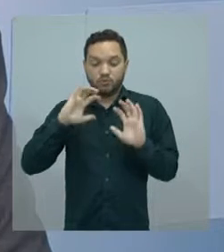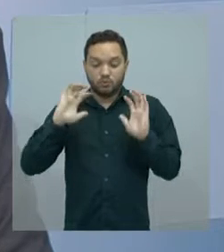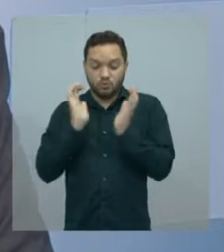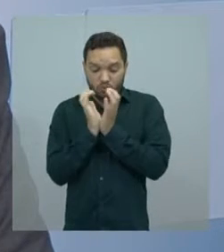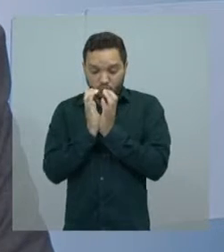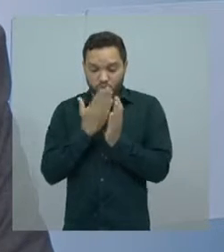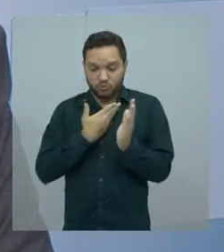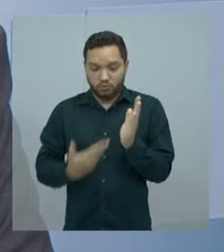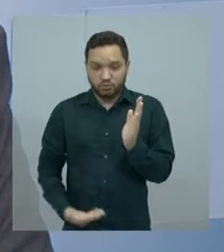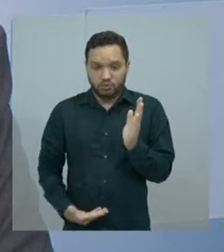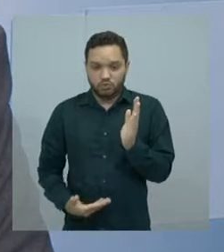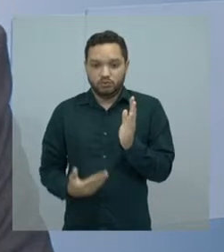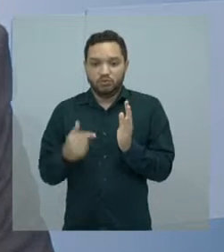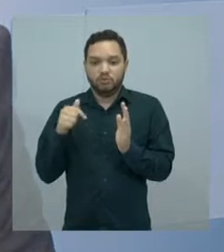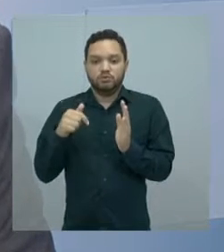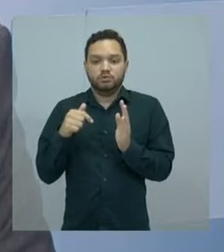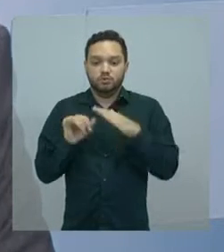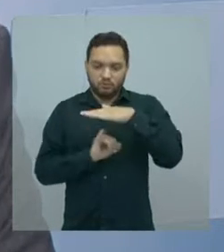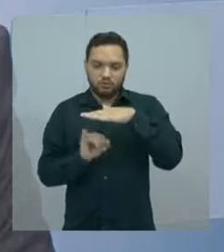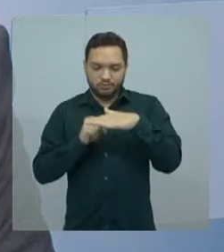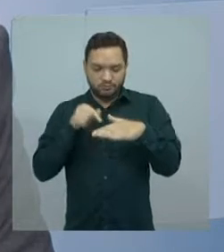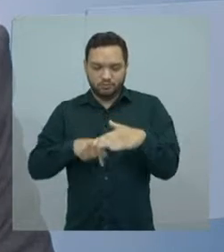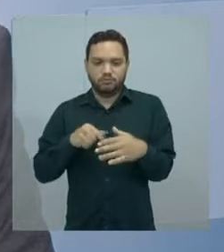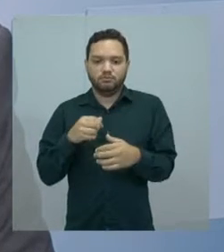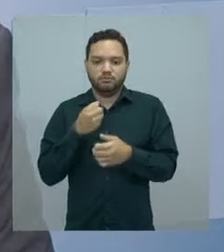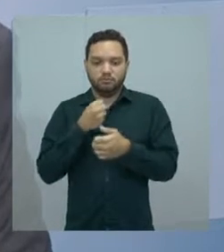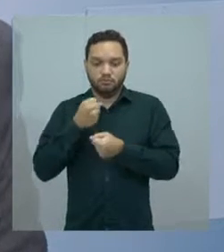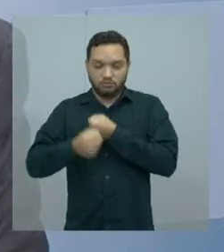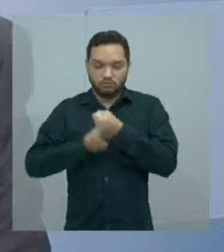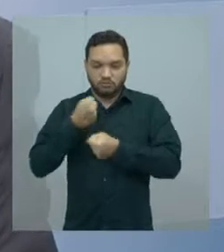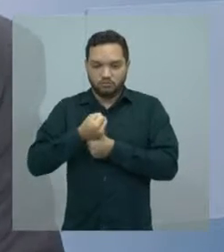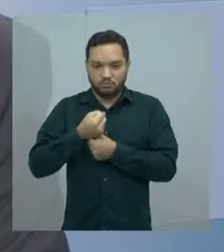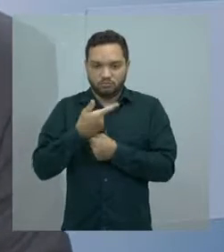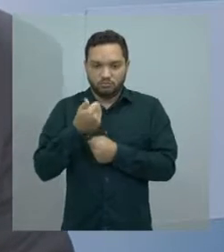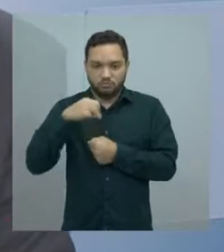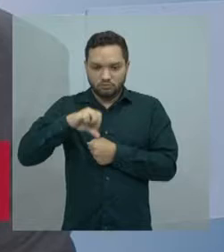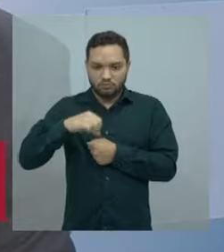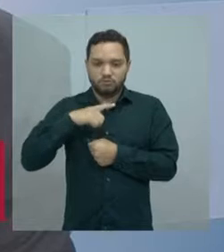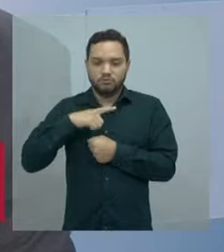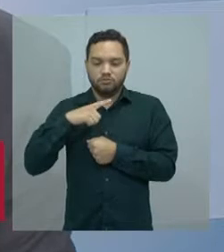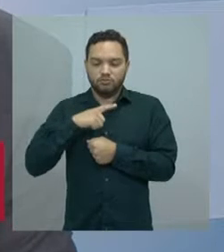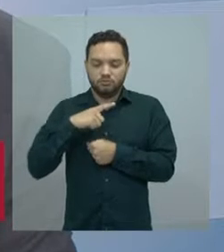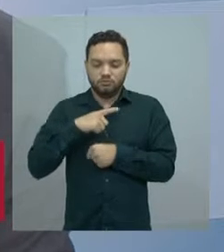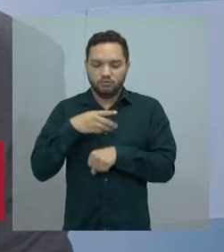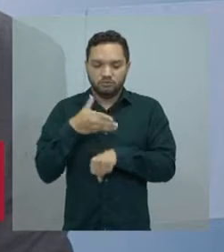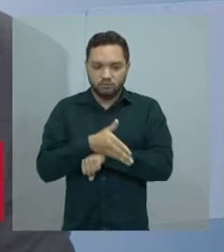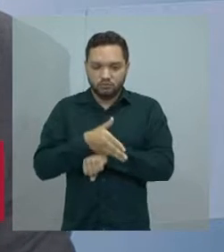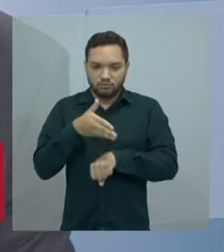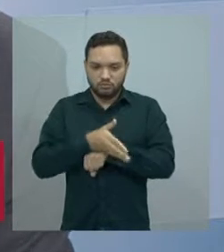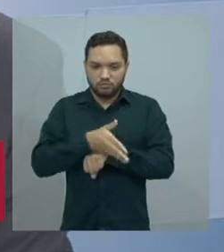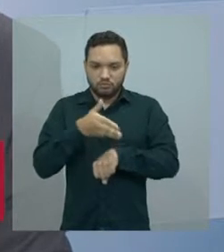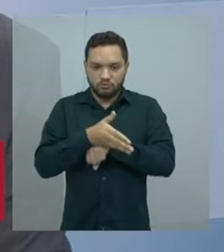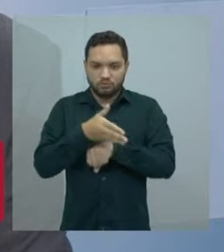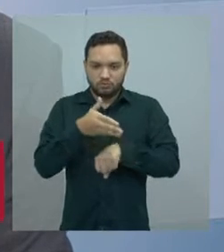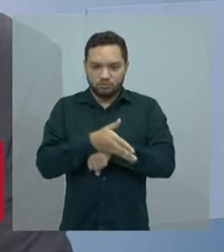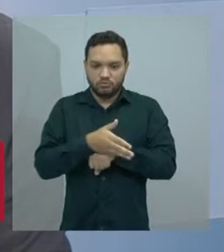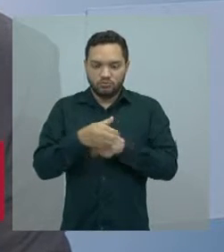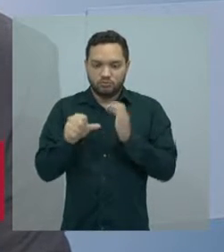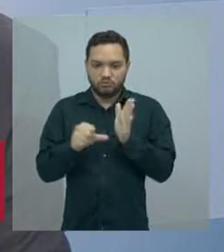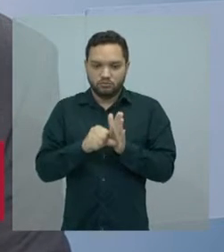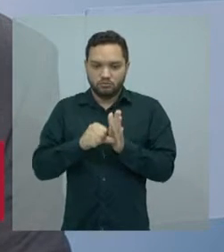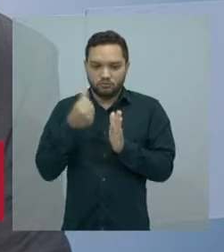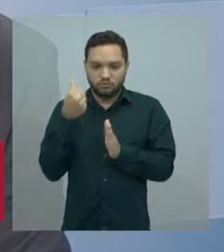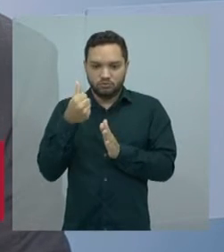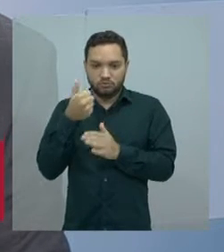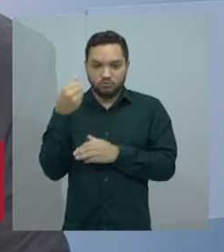público. E em 2019, nós também participamos, não só pela primeira vez na